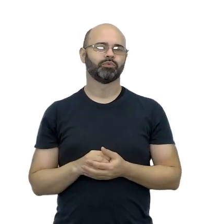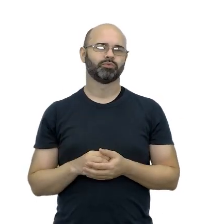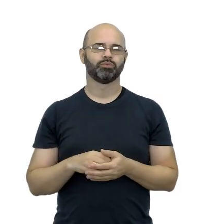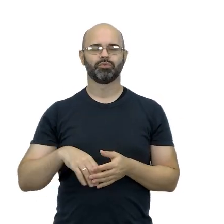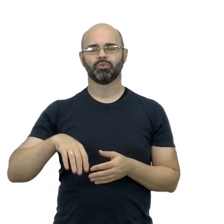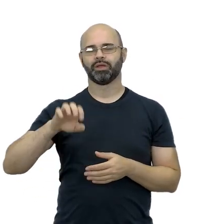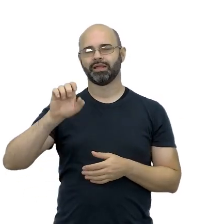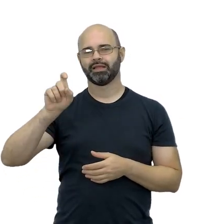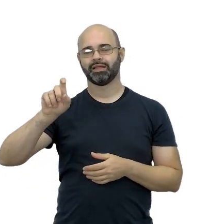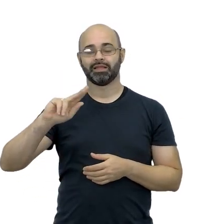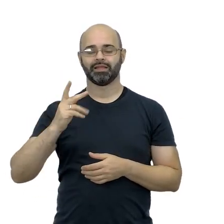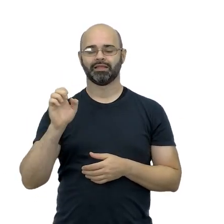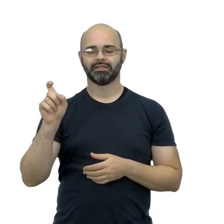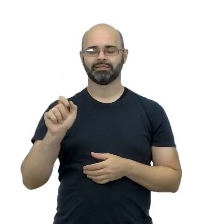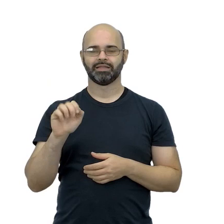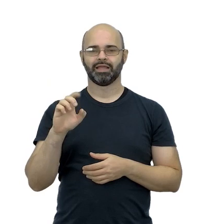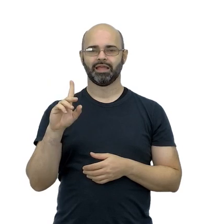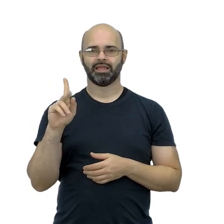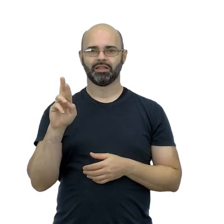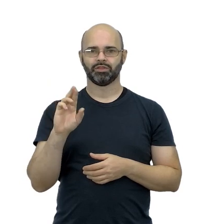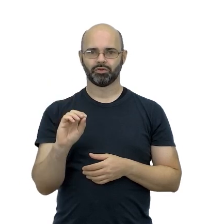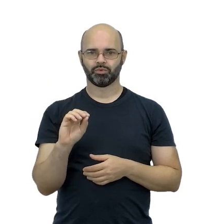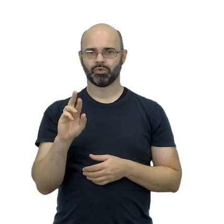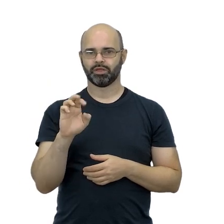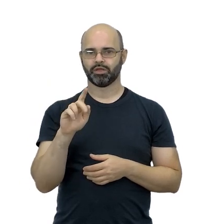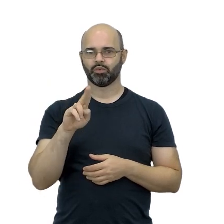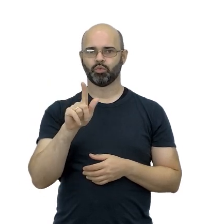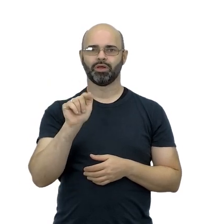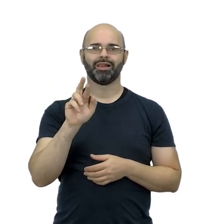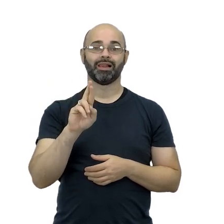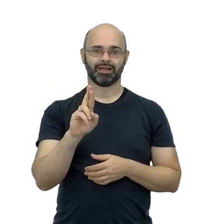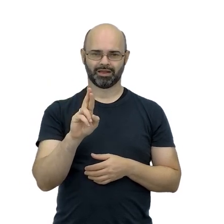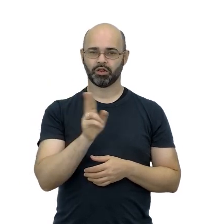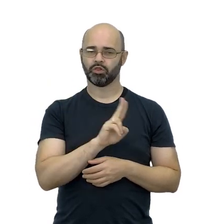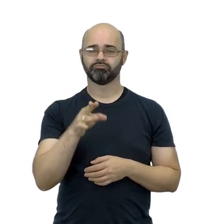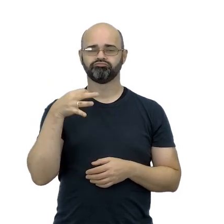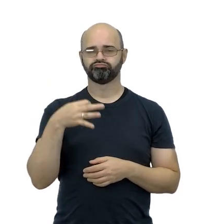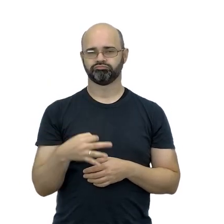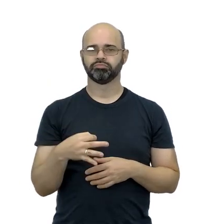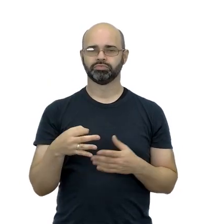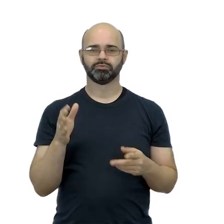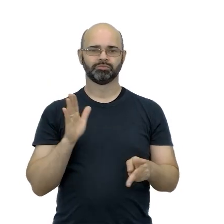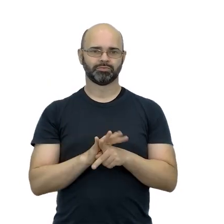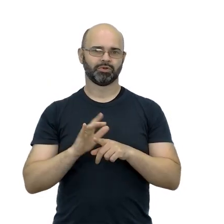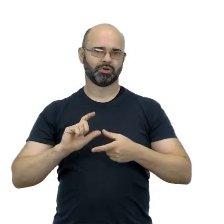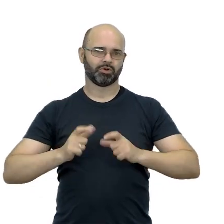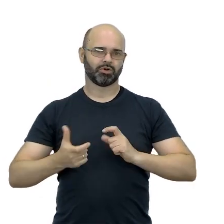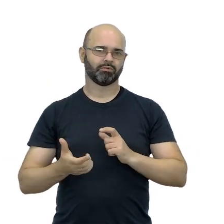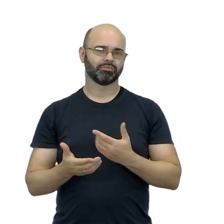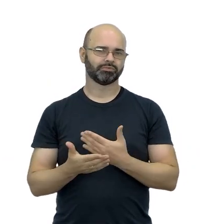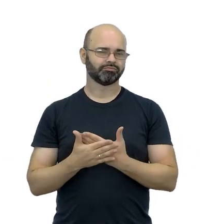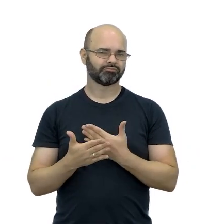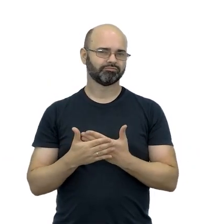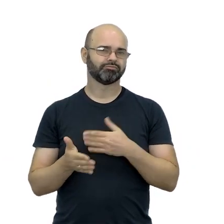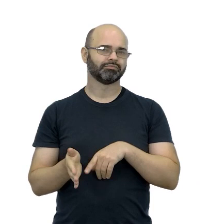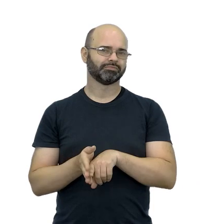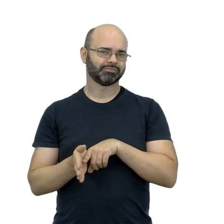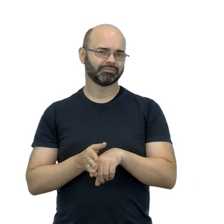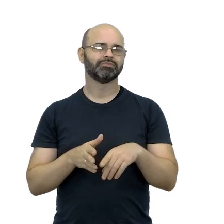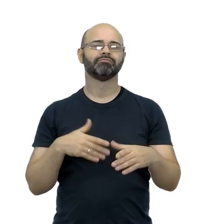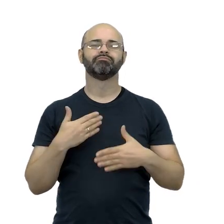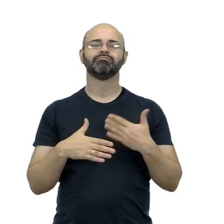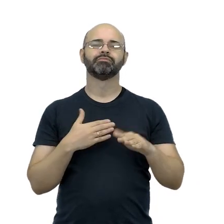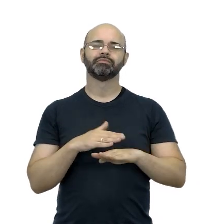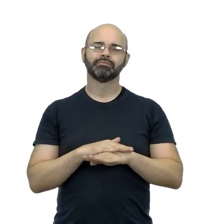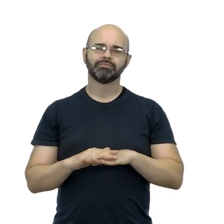hexaedro regular, já vão mudando os nomes, né, para a gente colocar os nomes corretos da geometria, e aí a gente vai trabalhando com essas figuras, vai planificando,